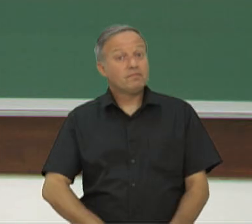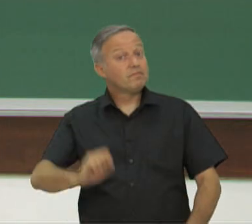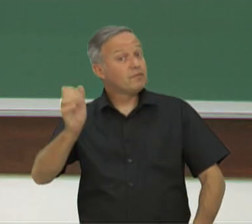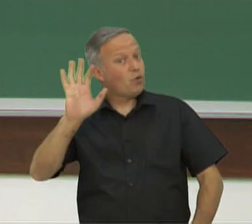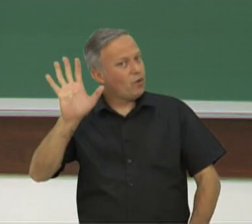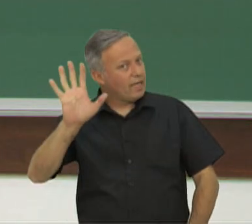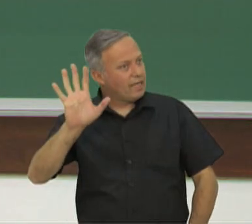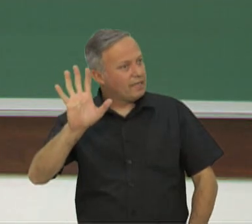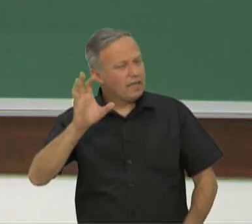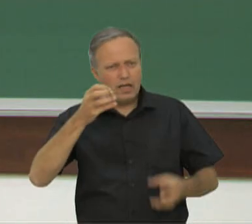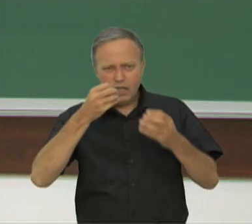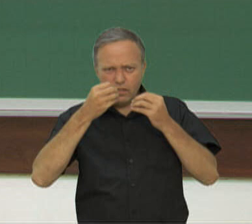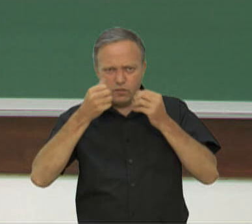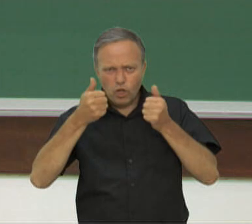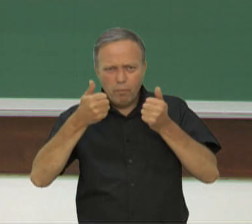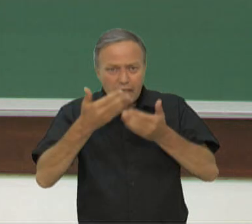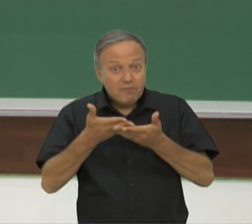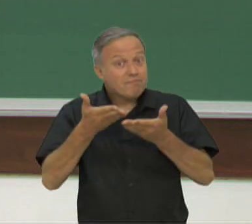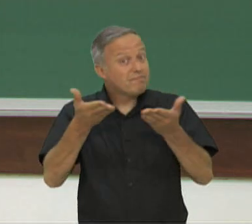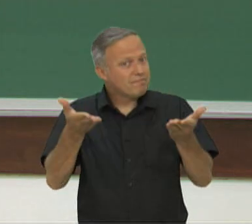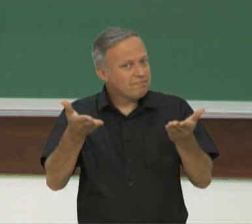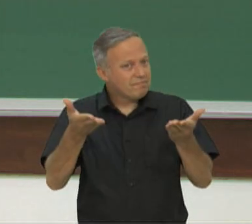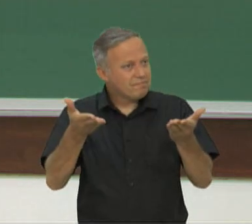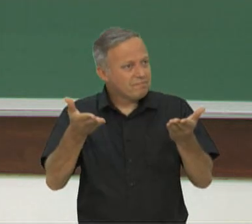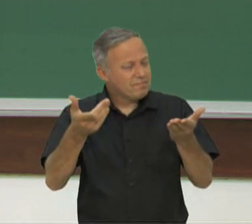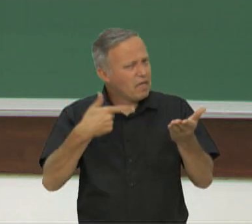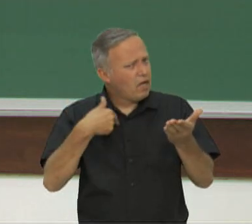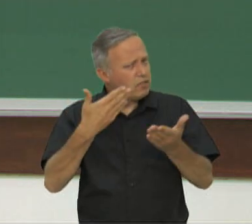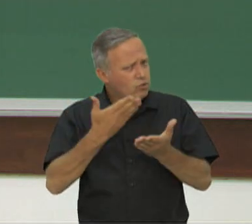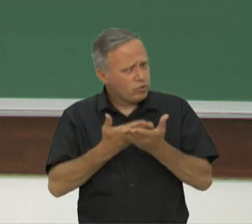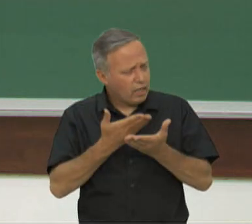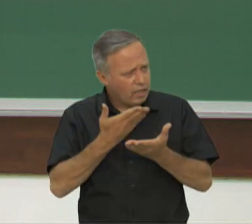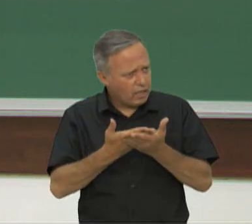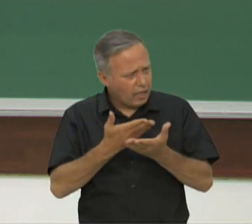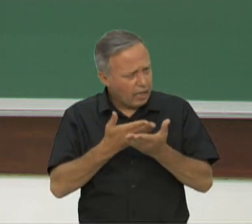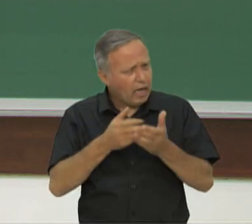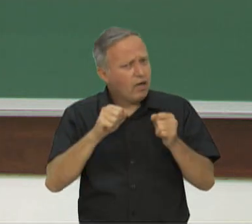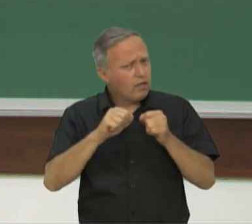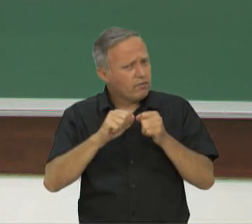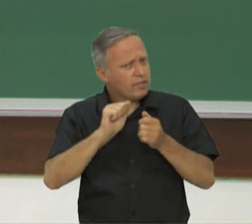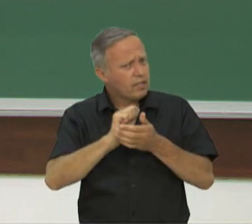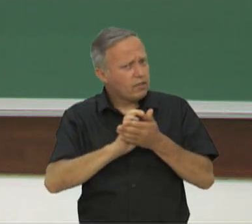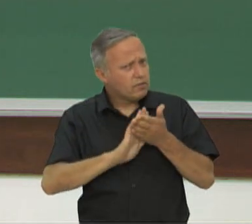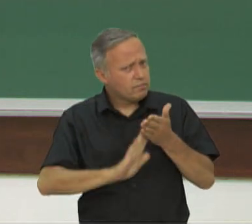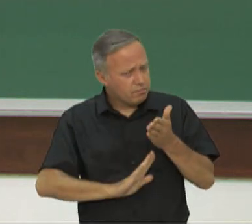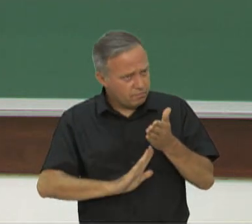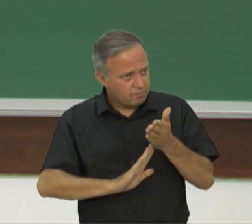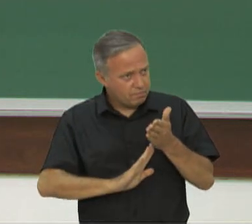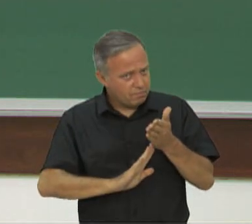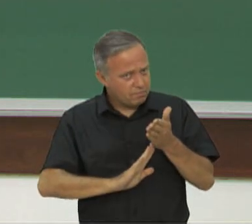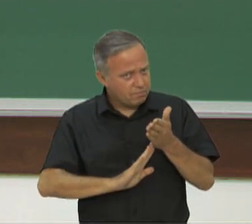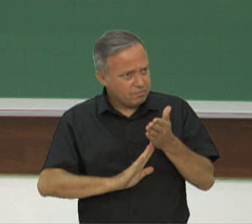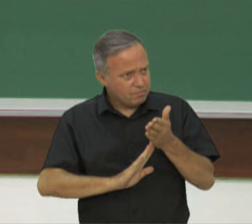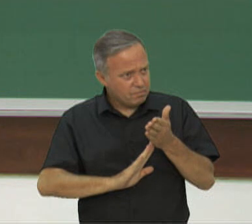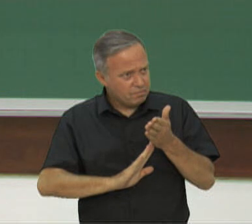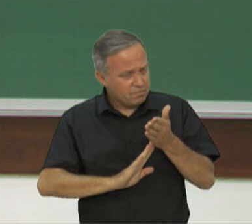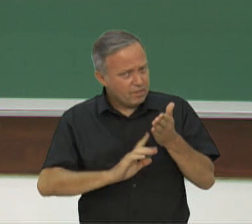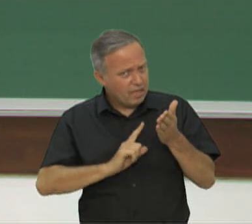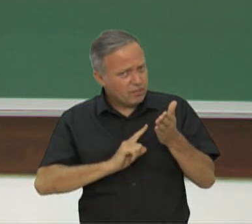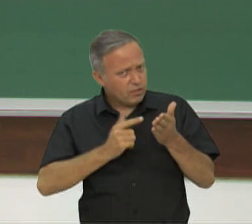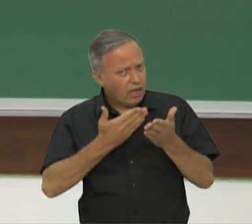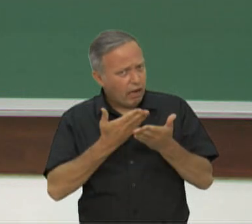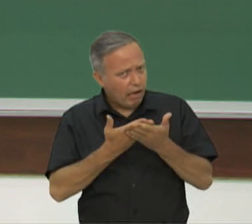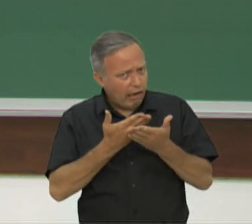Olá pessoal, tudo bem? E daí, como que foi o estudo? Fizeram as atividades? Entraram na sua sala